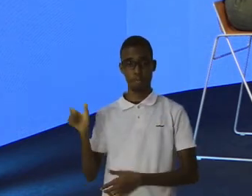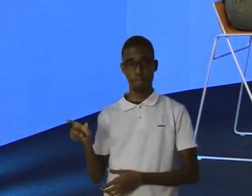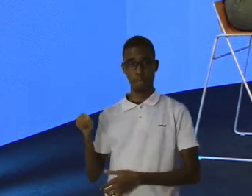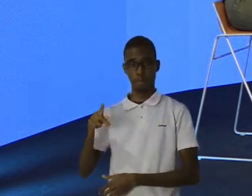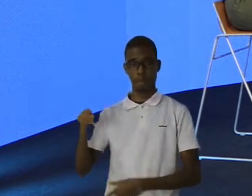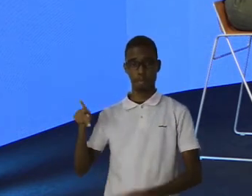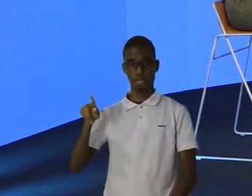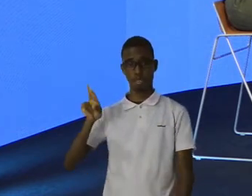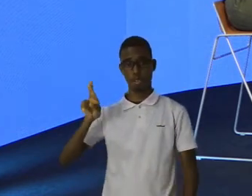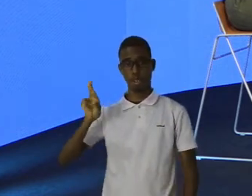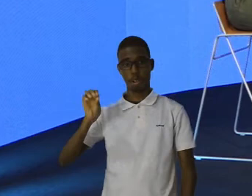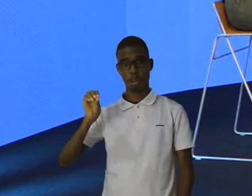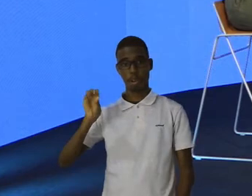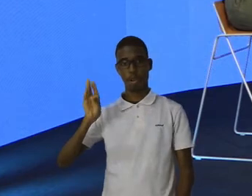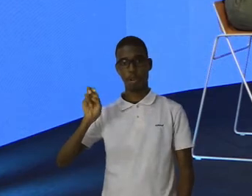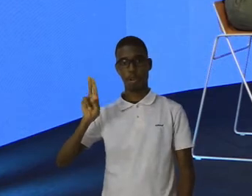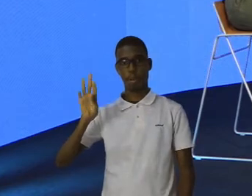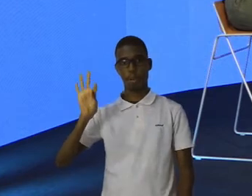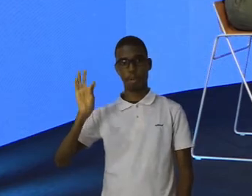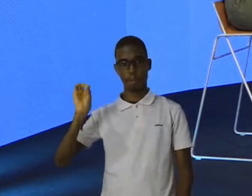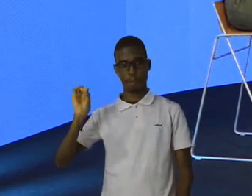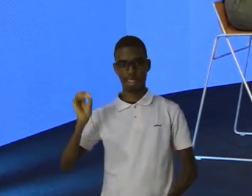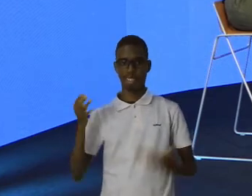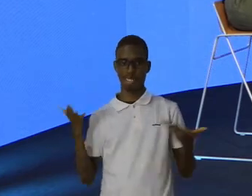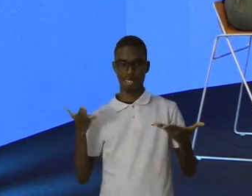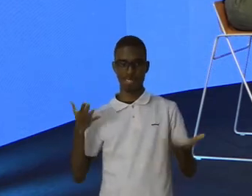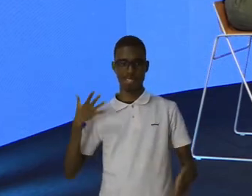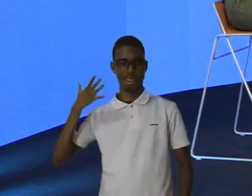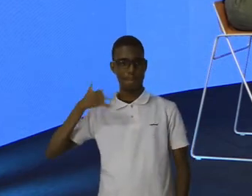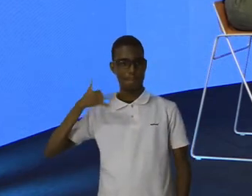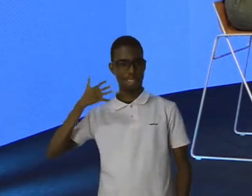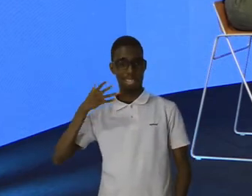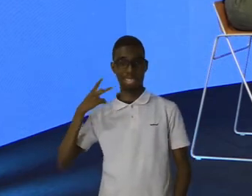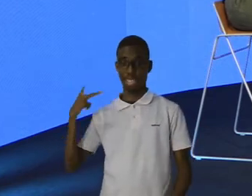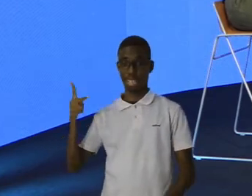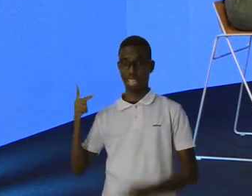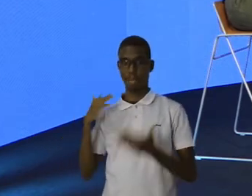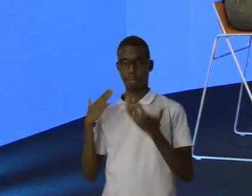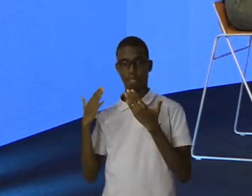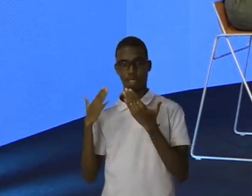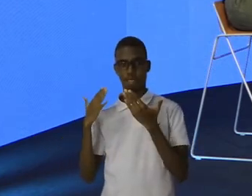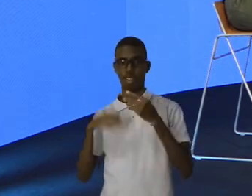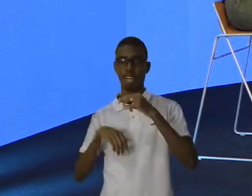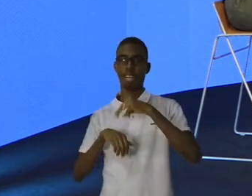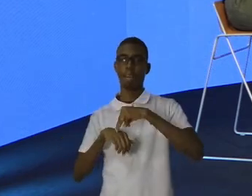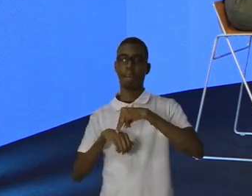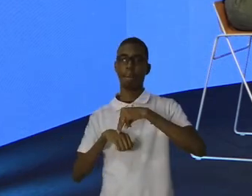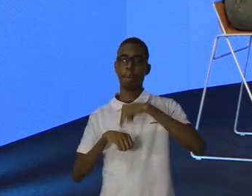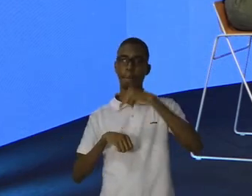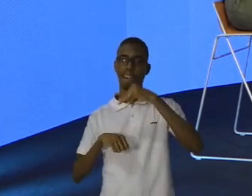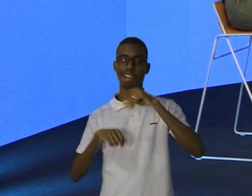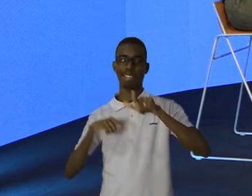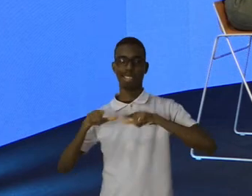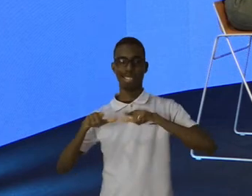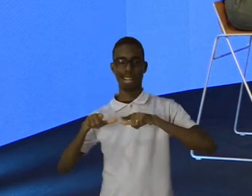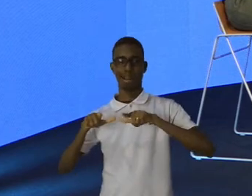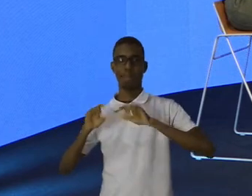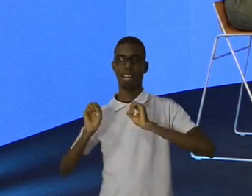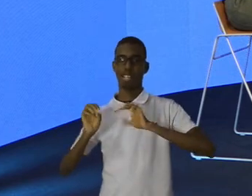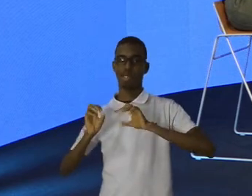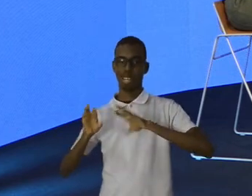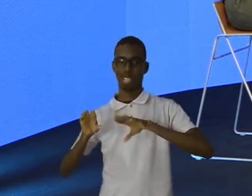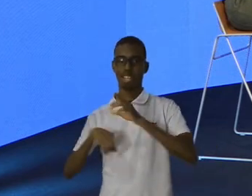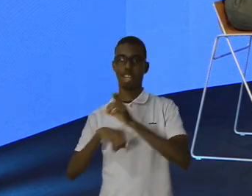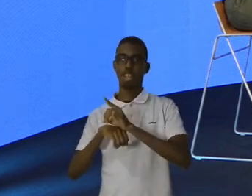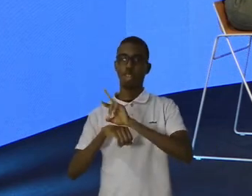né, que é o nosso palestrante agora. Ele é psicólogo, mestre em trabalho e educação, doutor em engenharia de